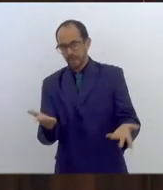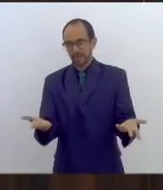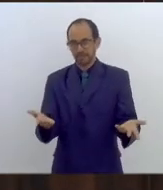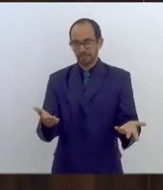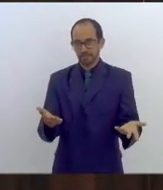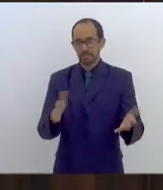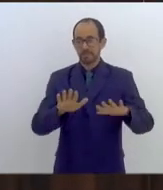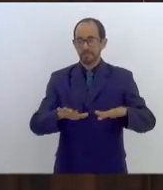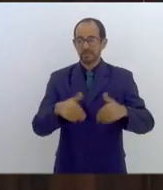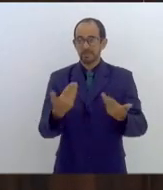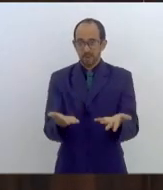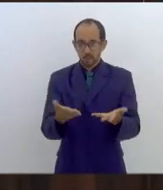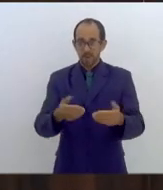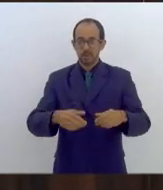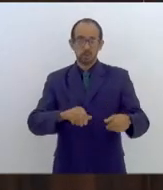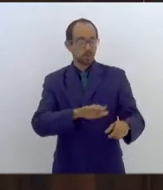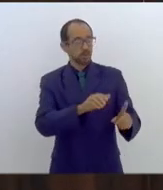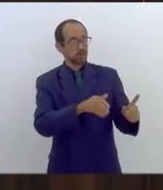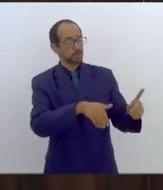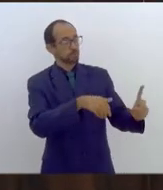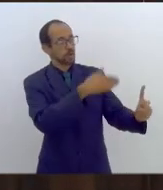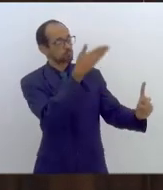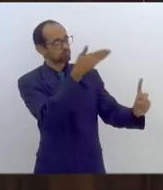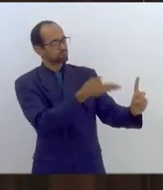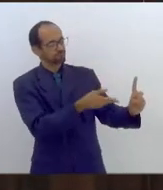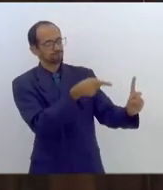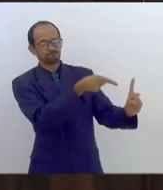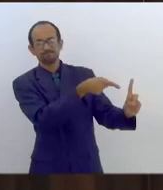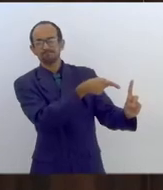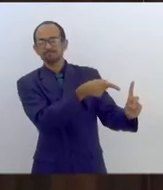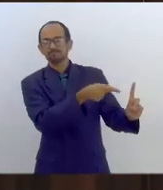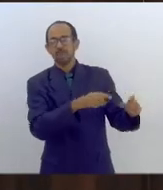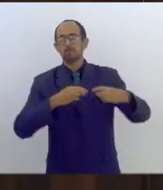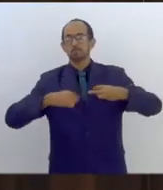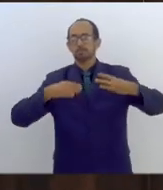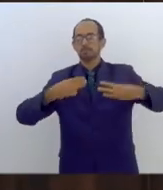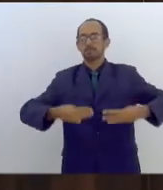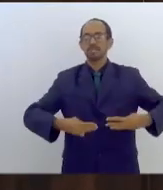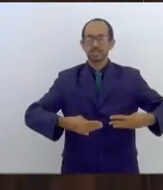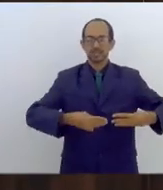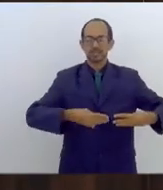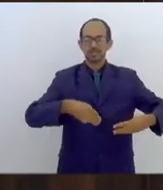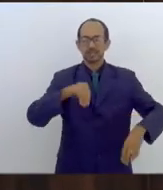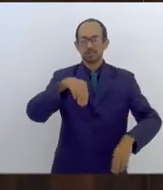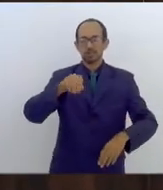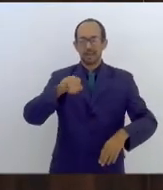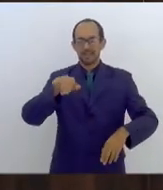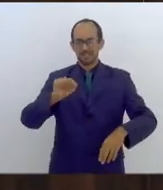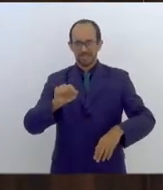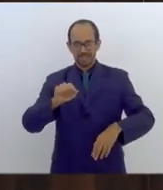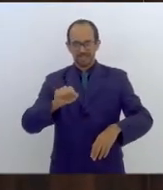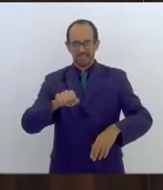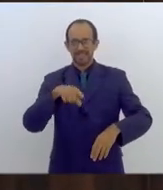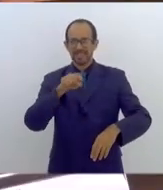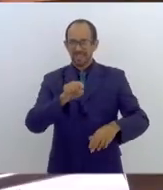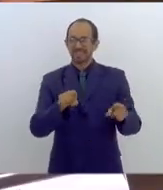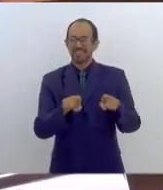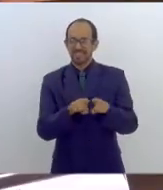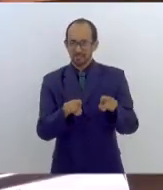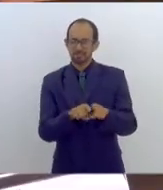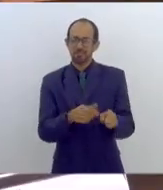Márcia Márcia Júlia né Porque mulher de Desembargador É no mínimo ministra no mínimo o ministro né